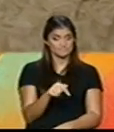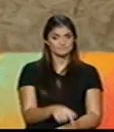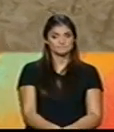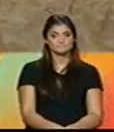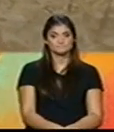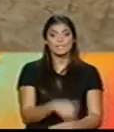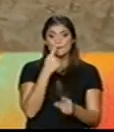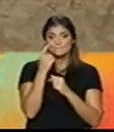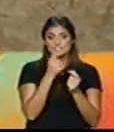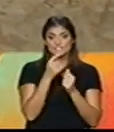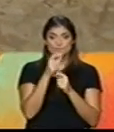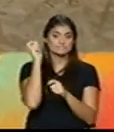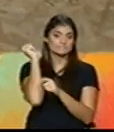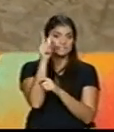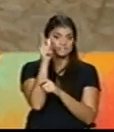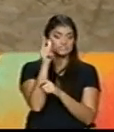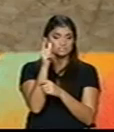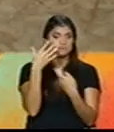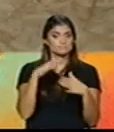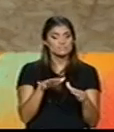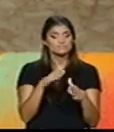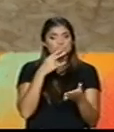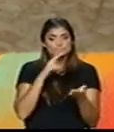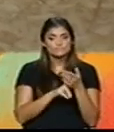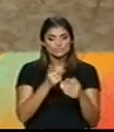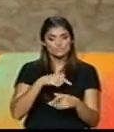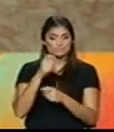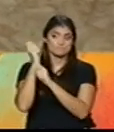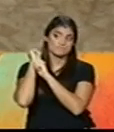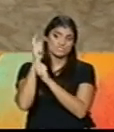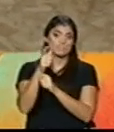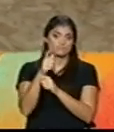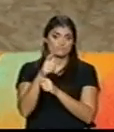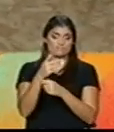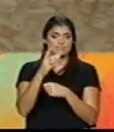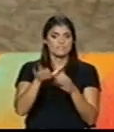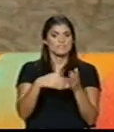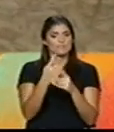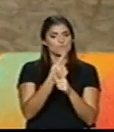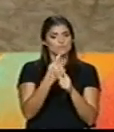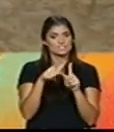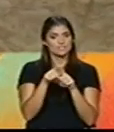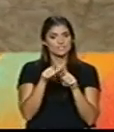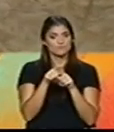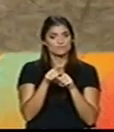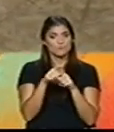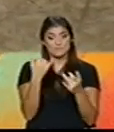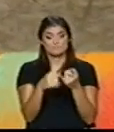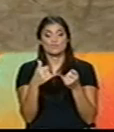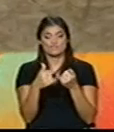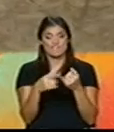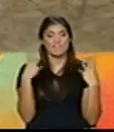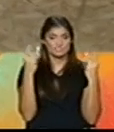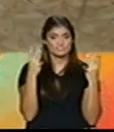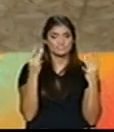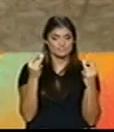É parecido ao jogo das setas, mas na realidade utilizamos um machado, o que torna a coisa um bocadinho mais adrenalina. É